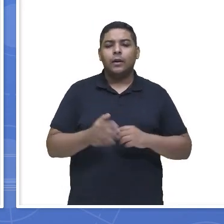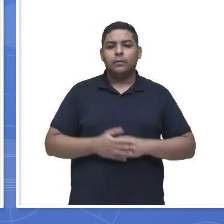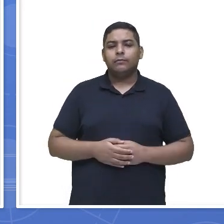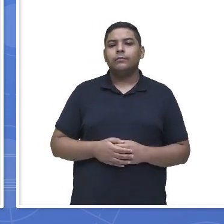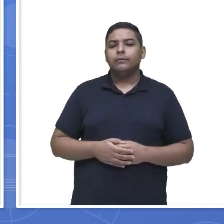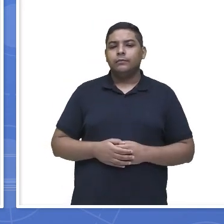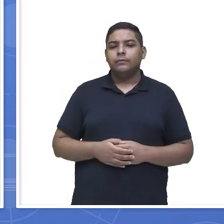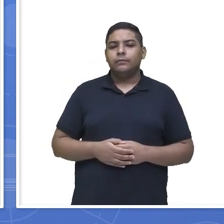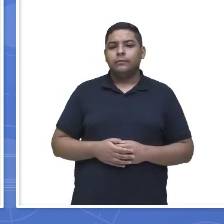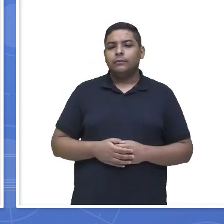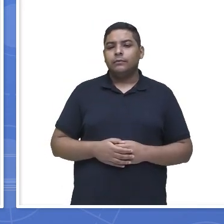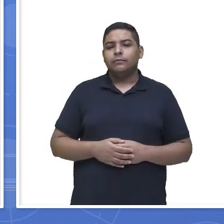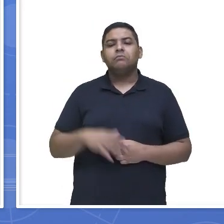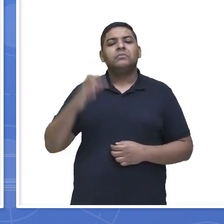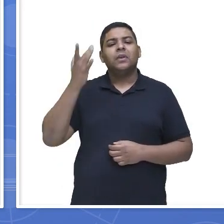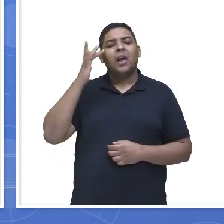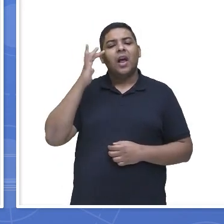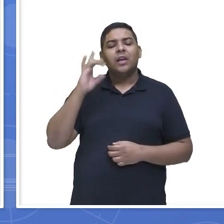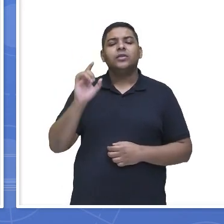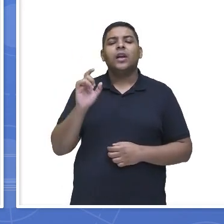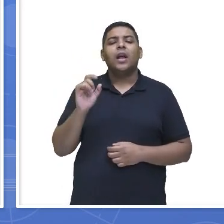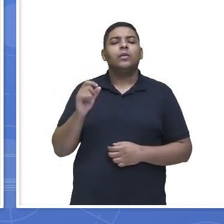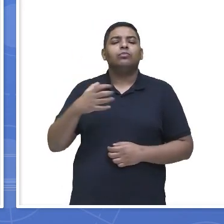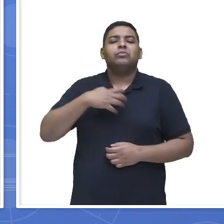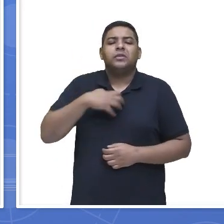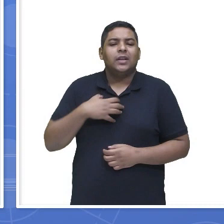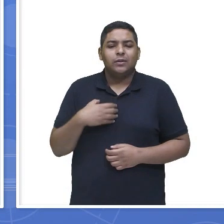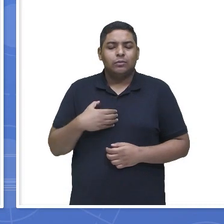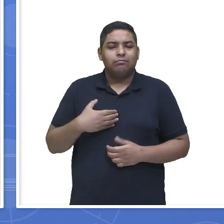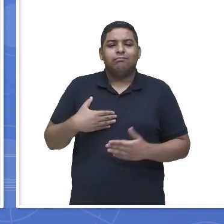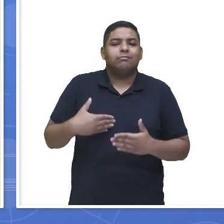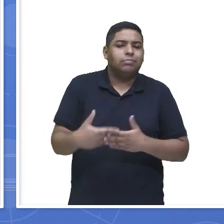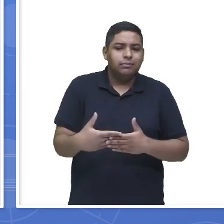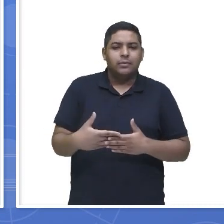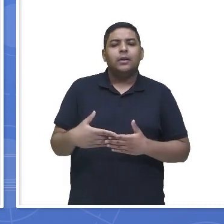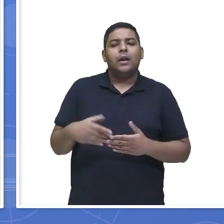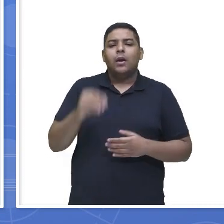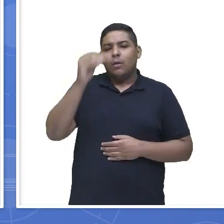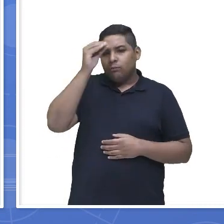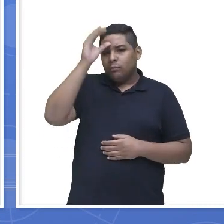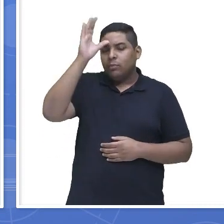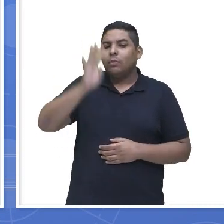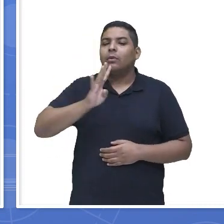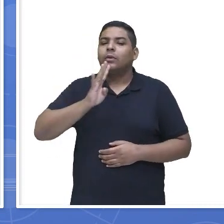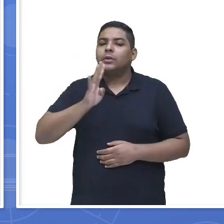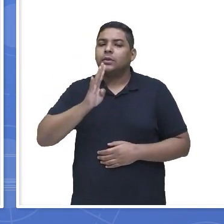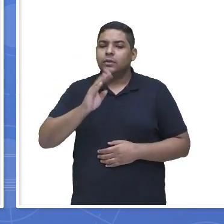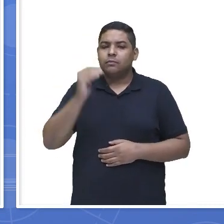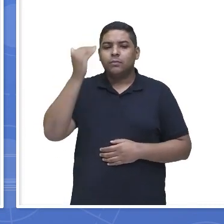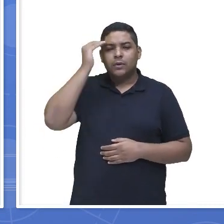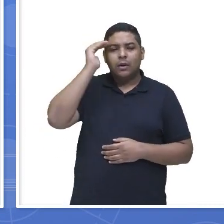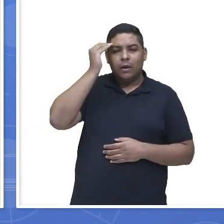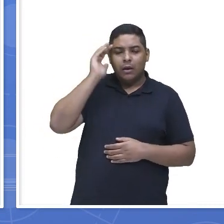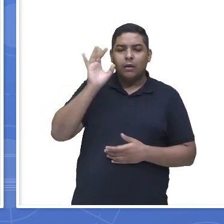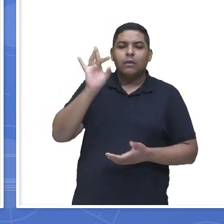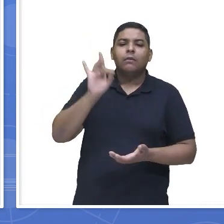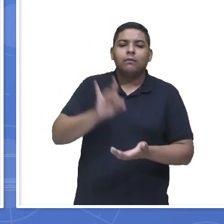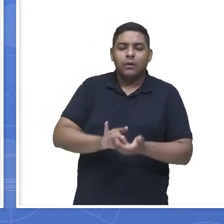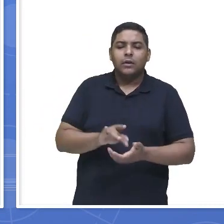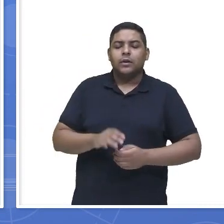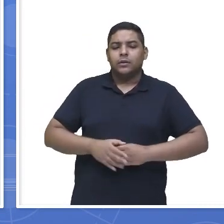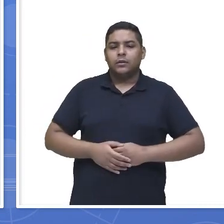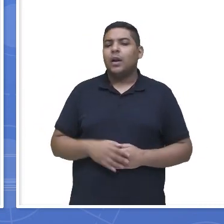ou admite apenas uma forma restrita de conhecimento, reconhecendo os limites para a apreensão da verdade. Aí